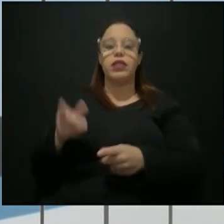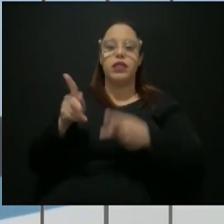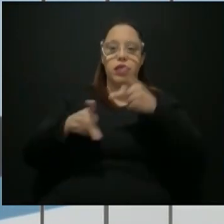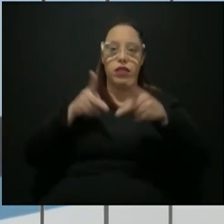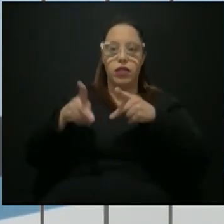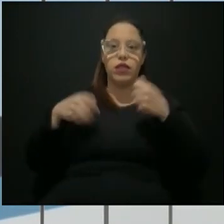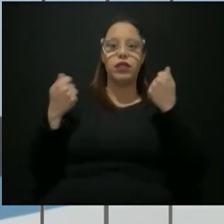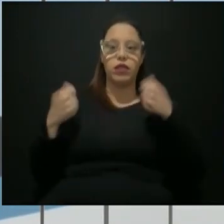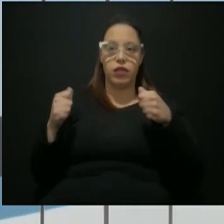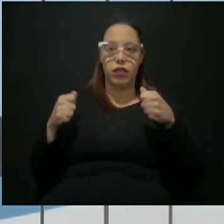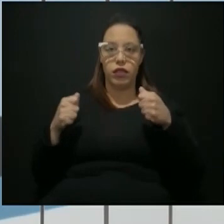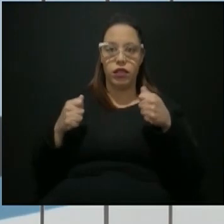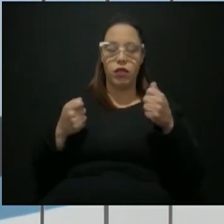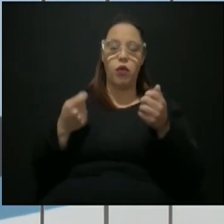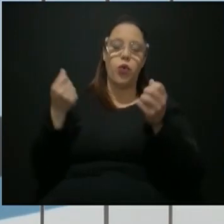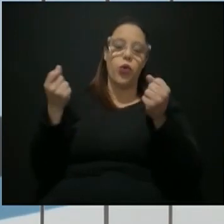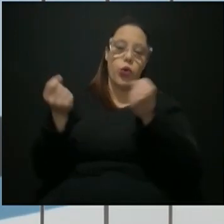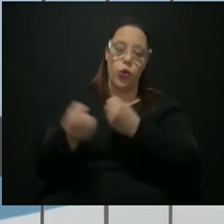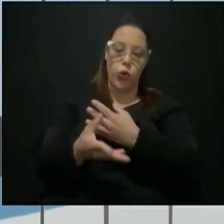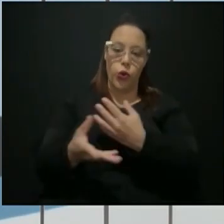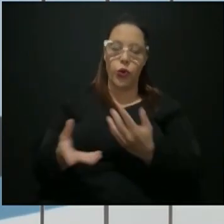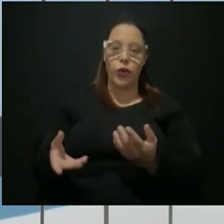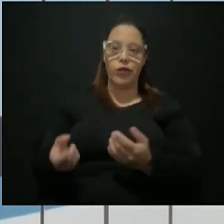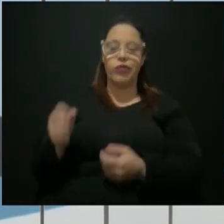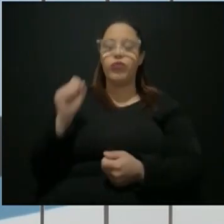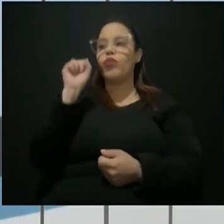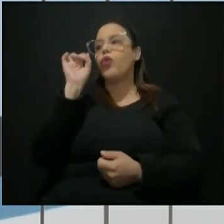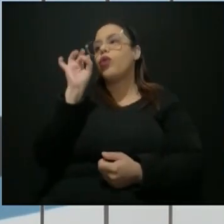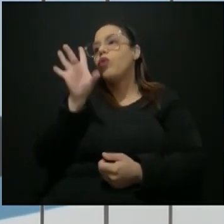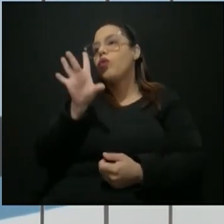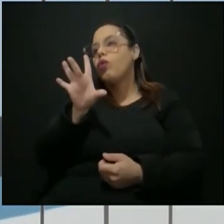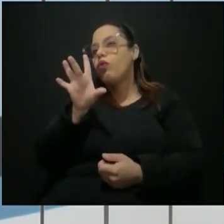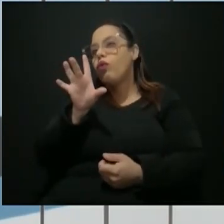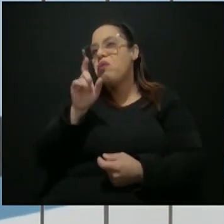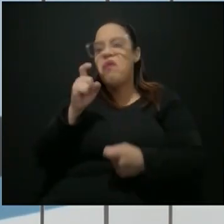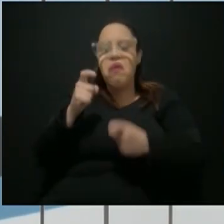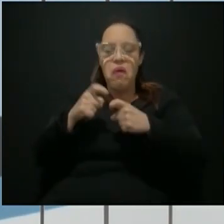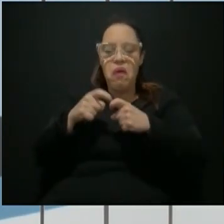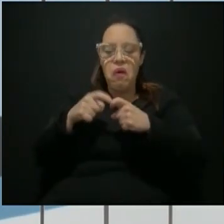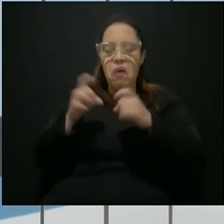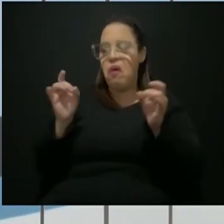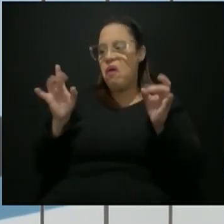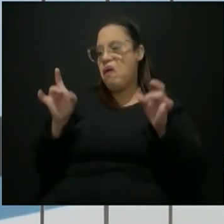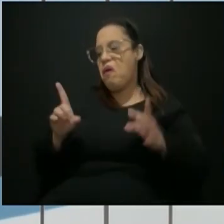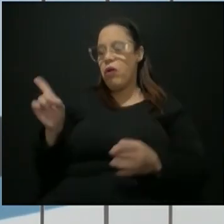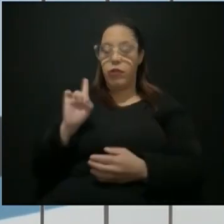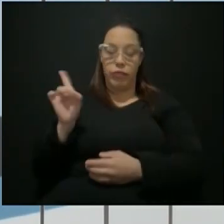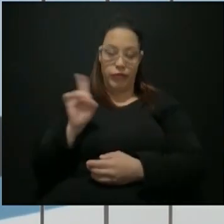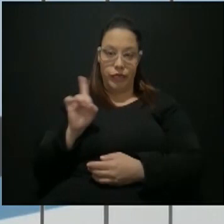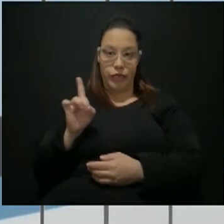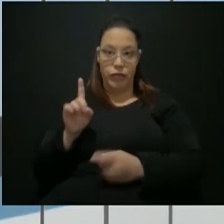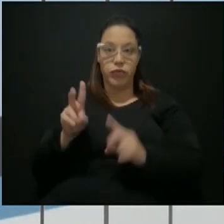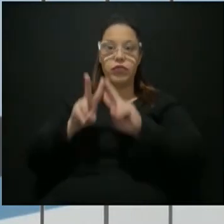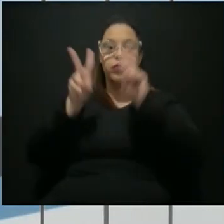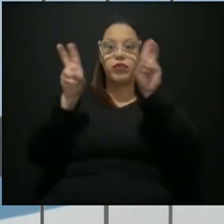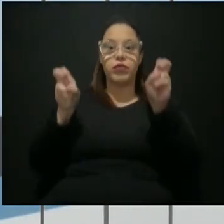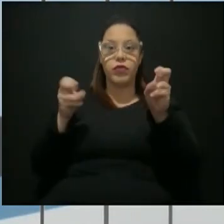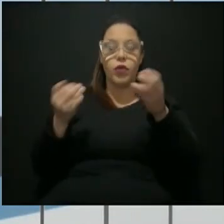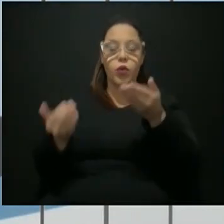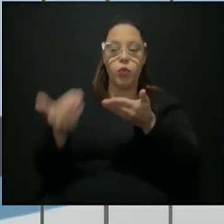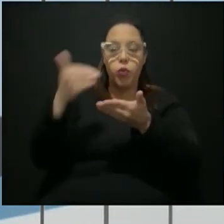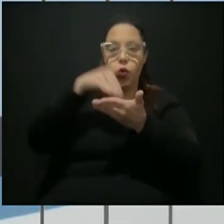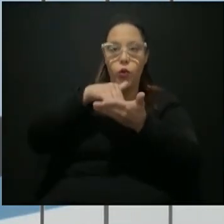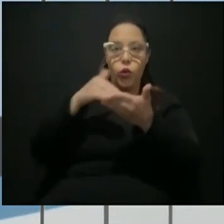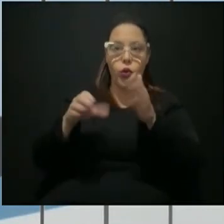de investimento e eu acho que não é só apenas na especialização. Né, a gente precisa que essa temática seja inserida no currículo, né,